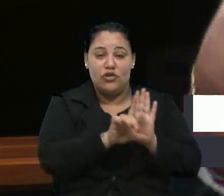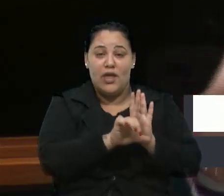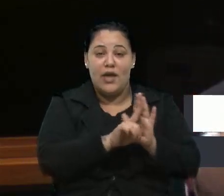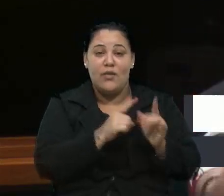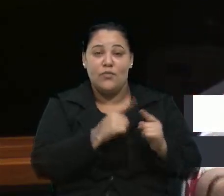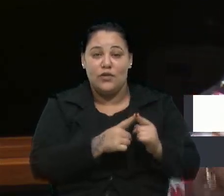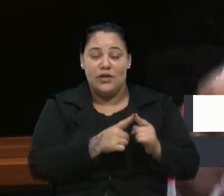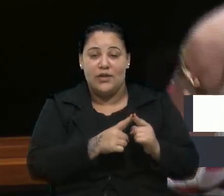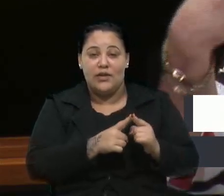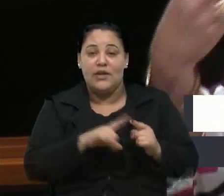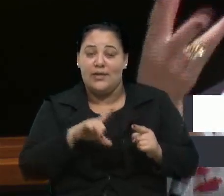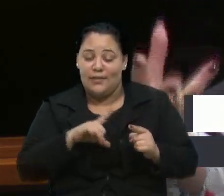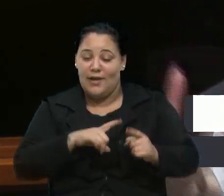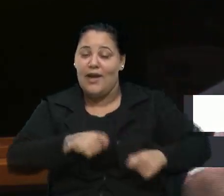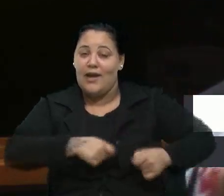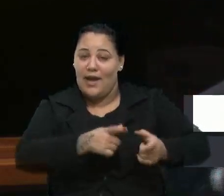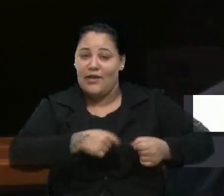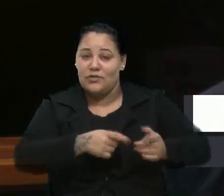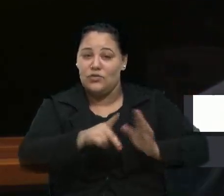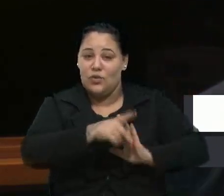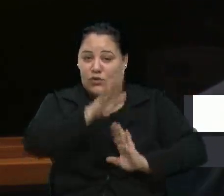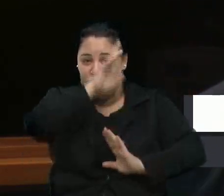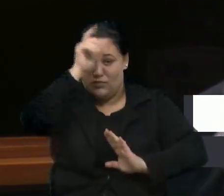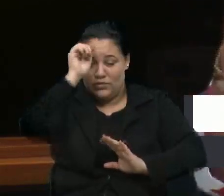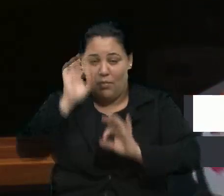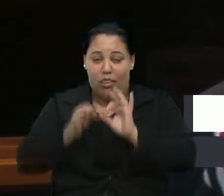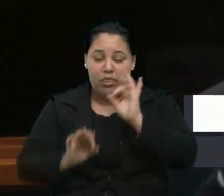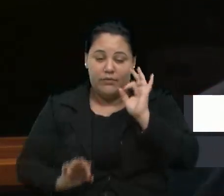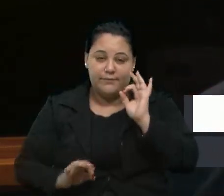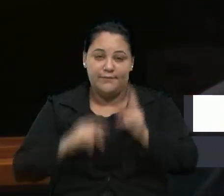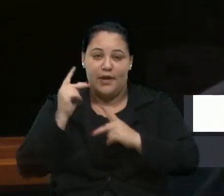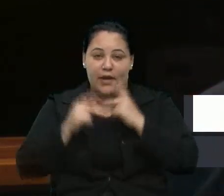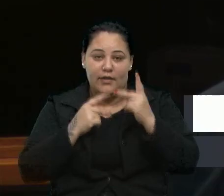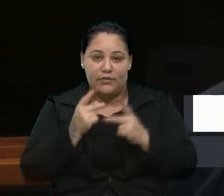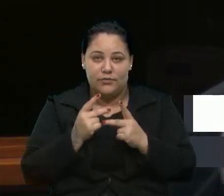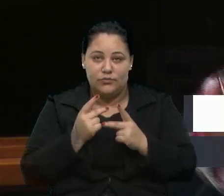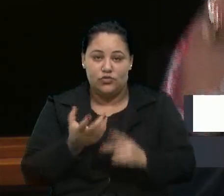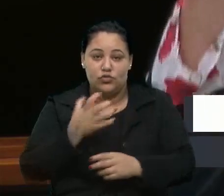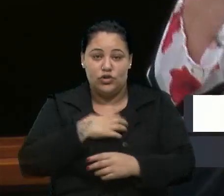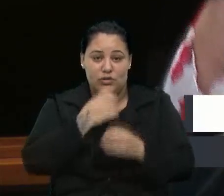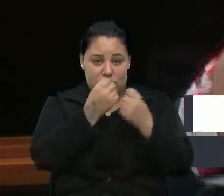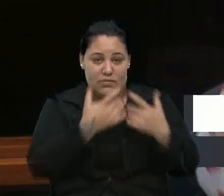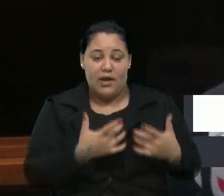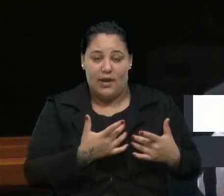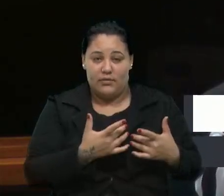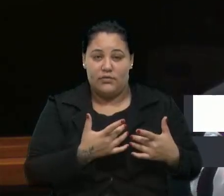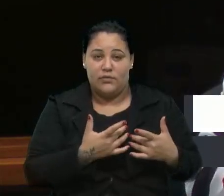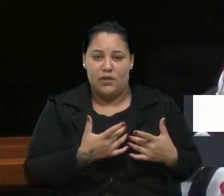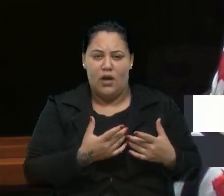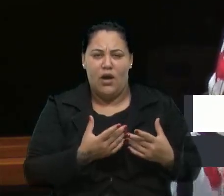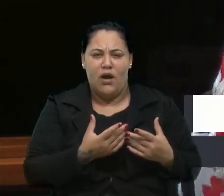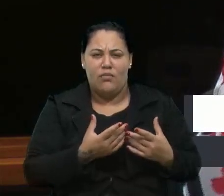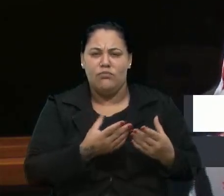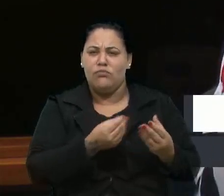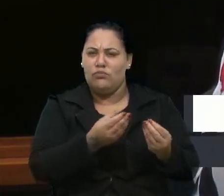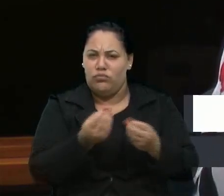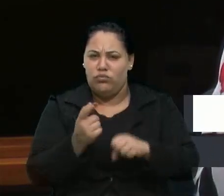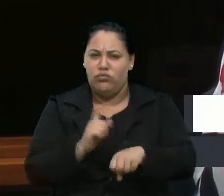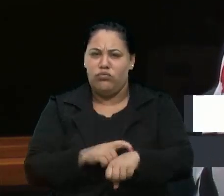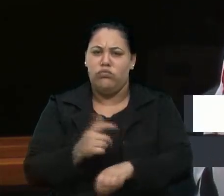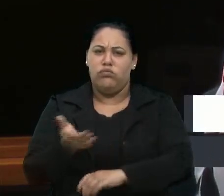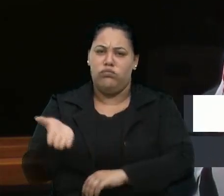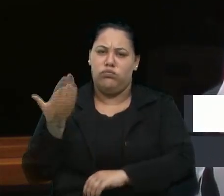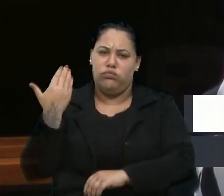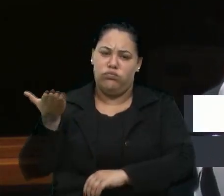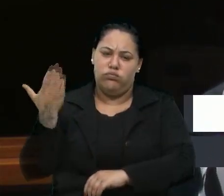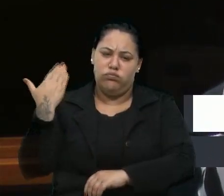envolveria custos do município, enfim, foi falado de forma geral. Isso foi há muito tempo, e qual não